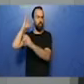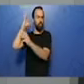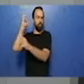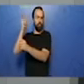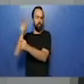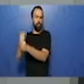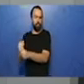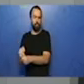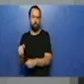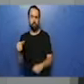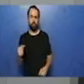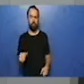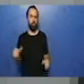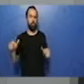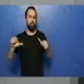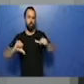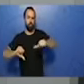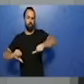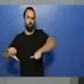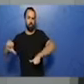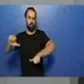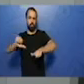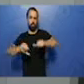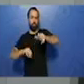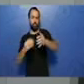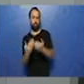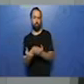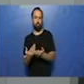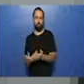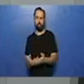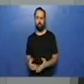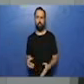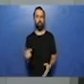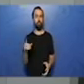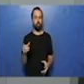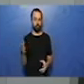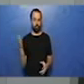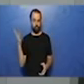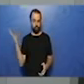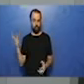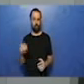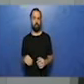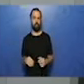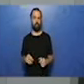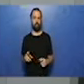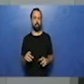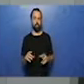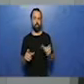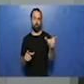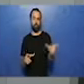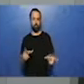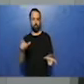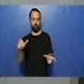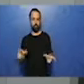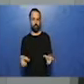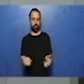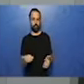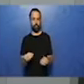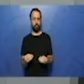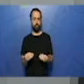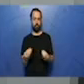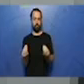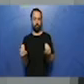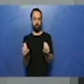Química. Então, na nossa aula anterior, nós falamos sobre substâncias e misturas. Por exemplo, o mel ele é